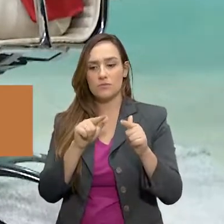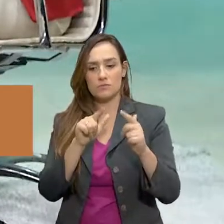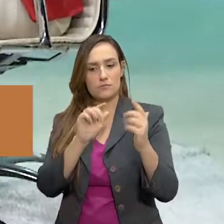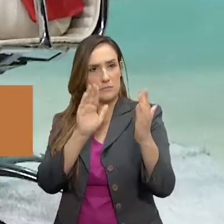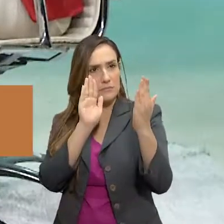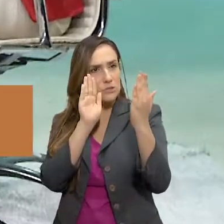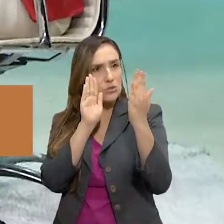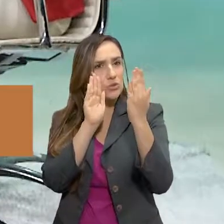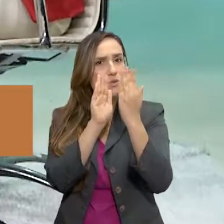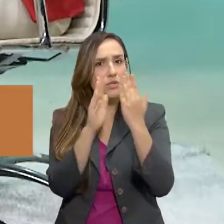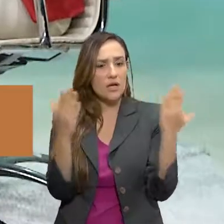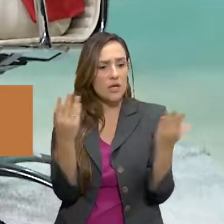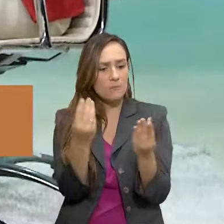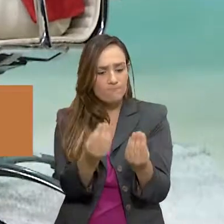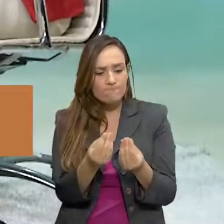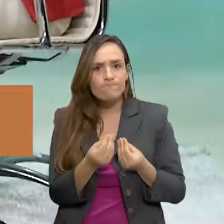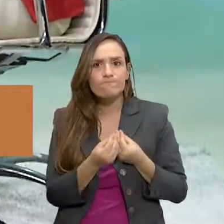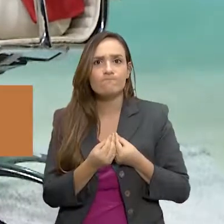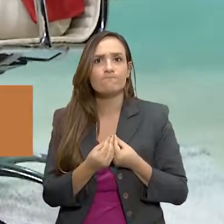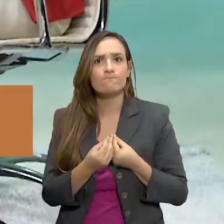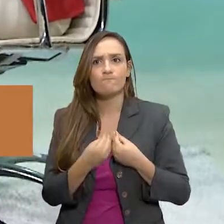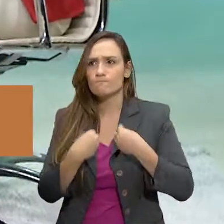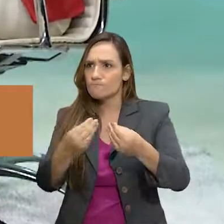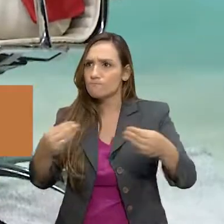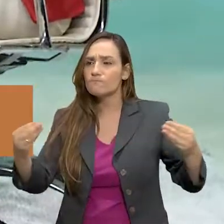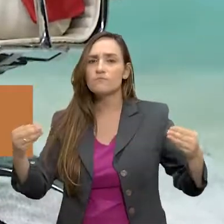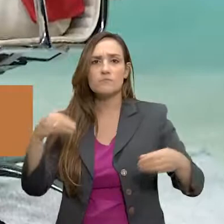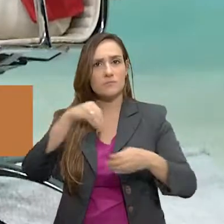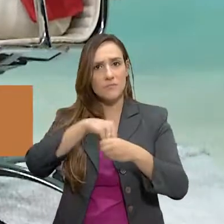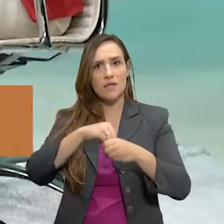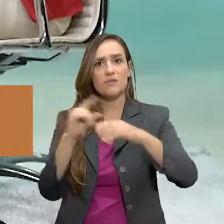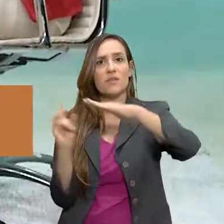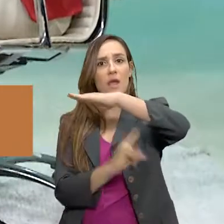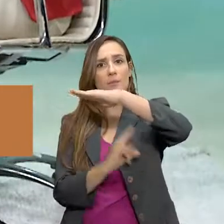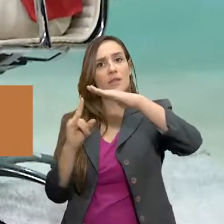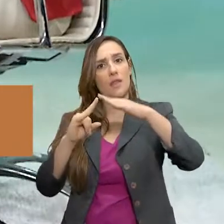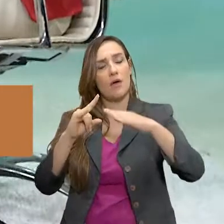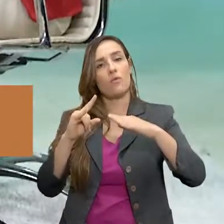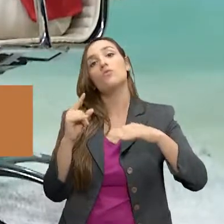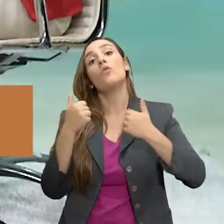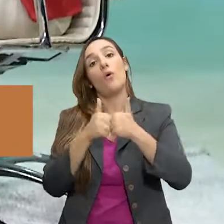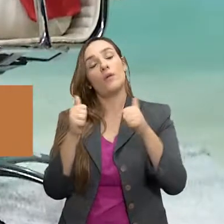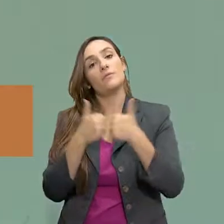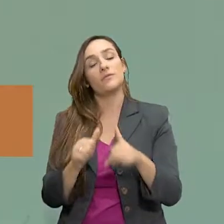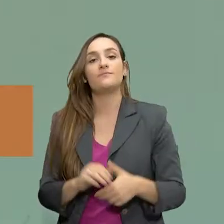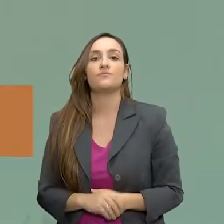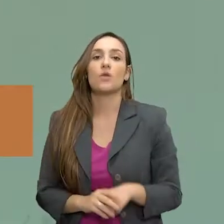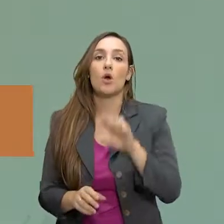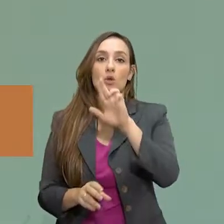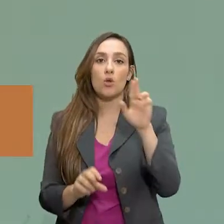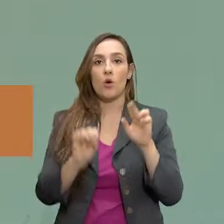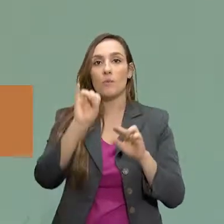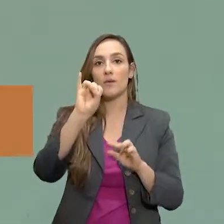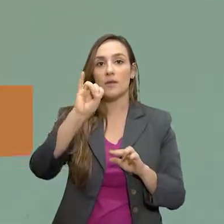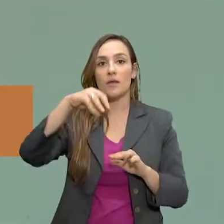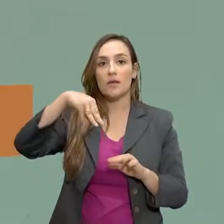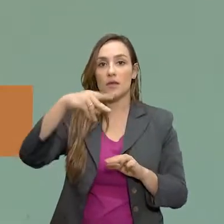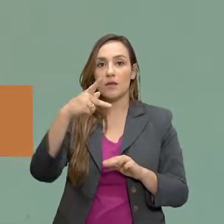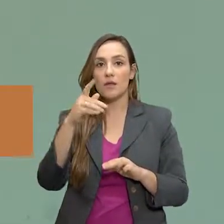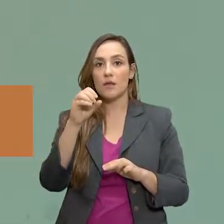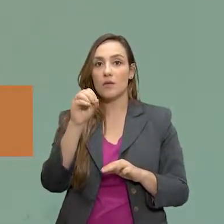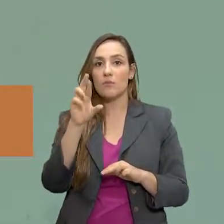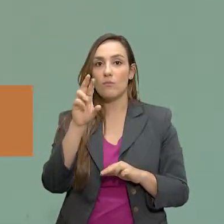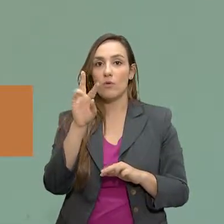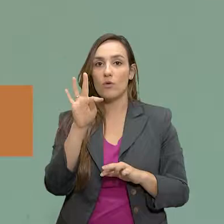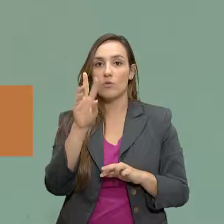aí, olho no olho, com a informação nas mãos aí, com as mulheres nos terminais de ônibus. Importunação sexual, então, é